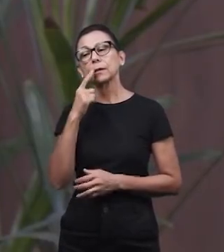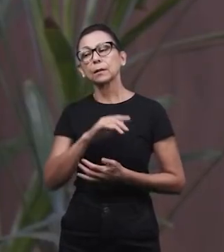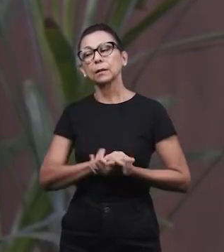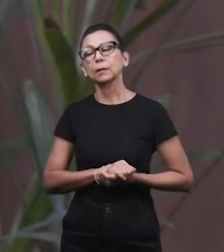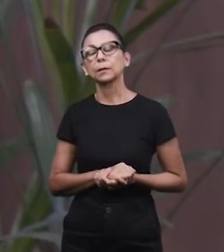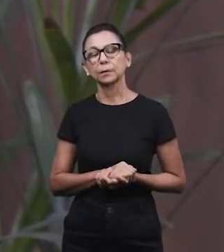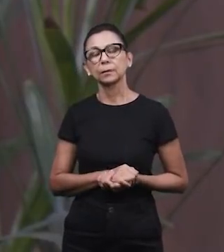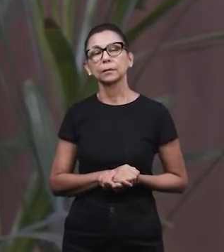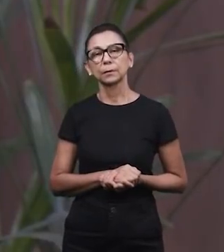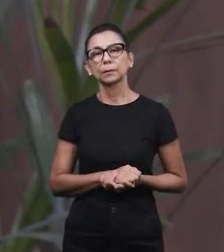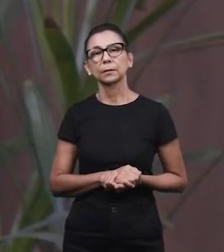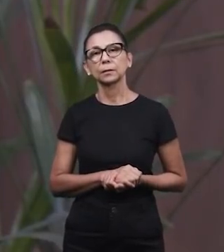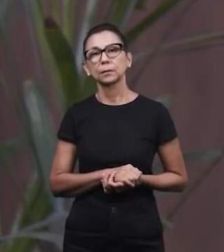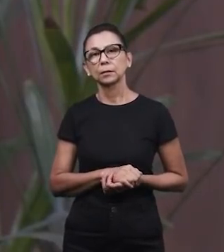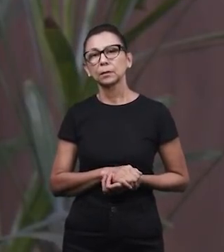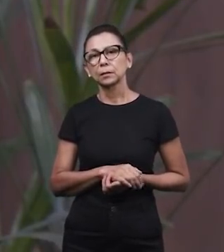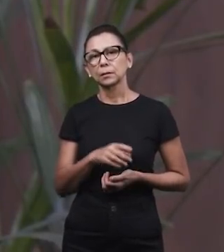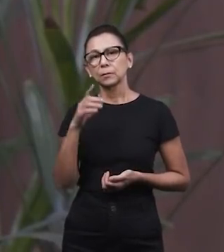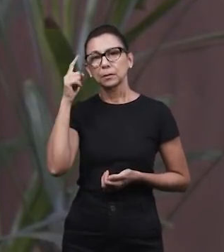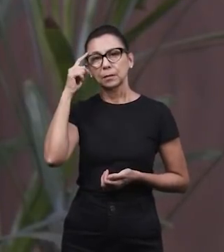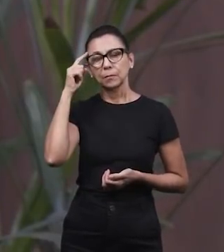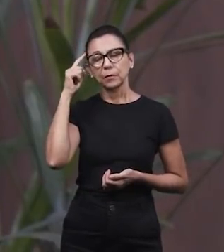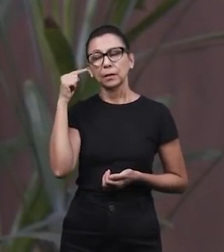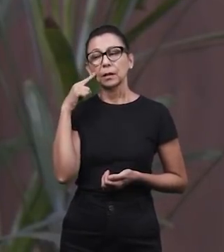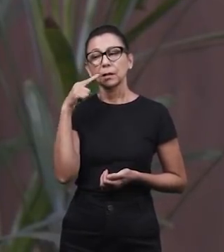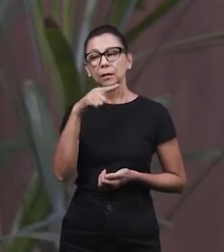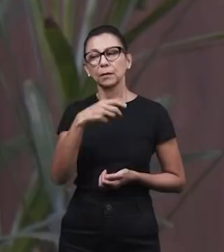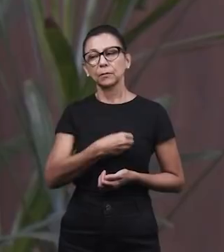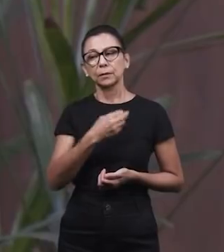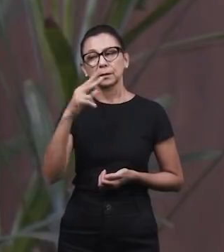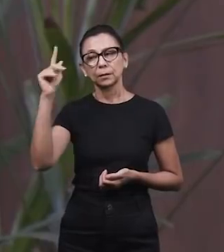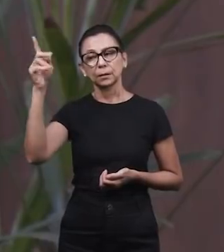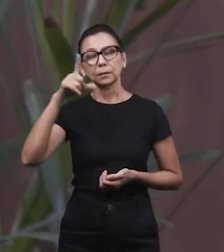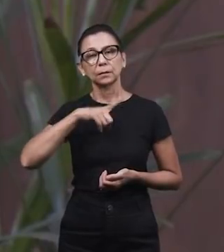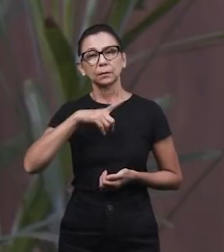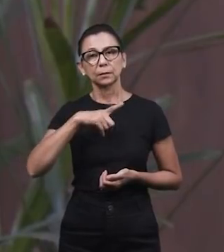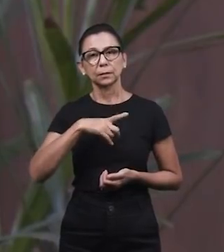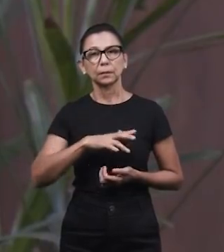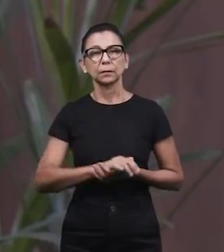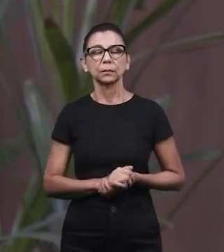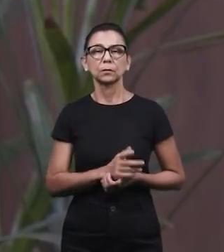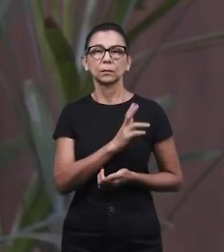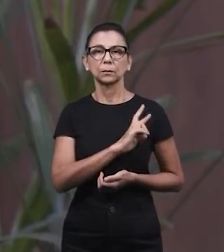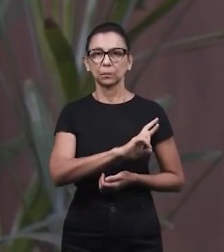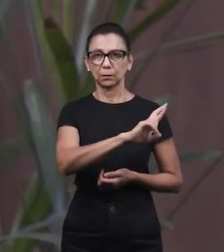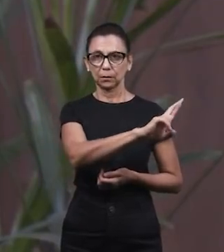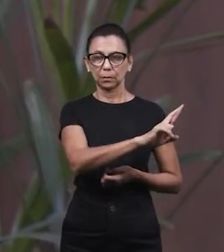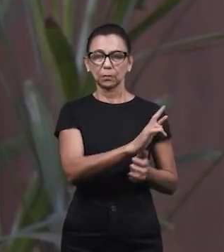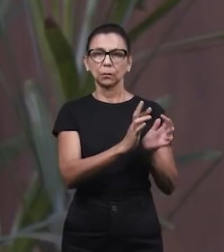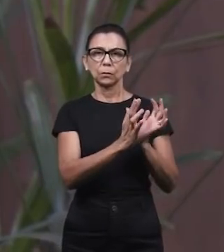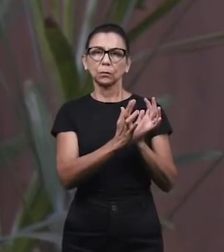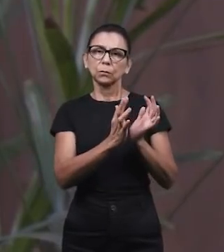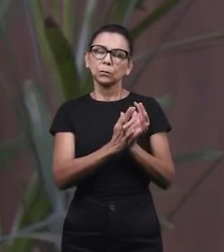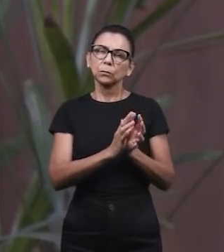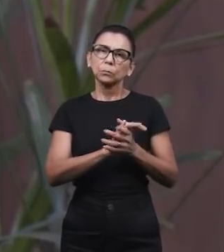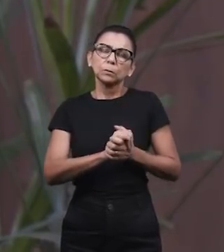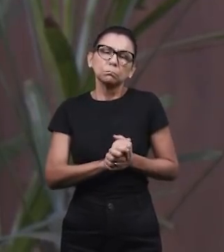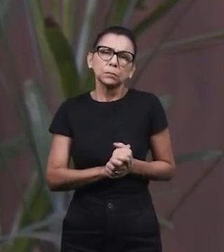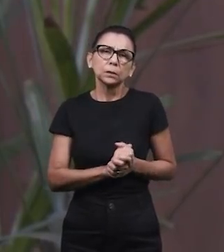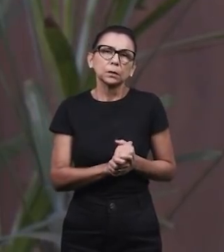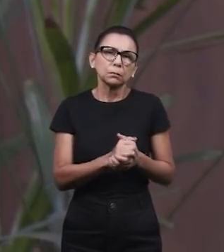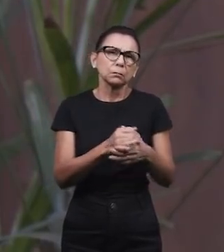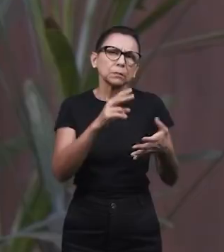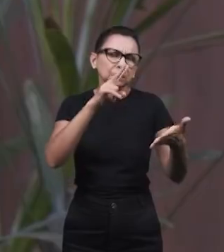vocês pensam ou cuidam, né, existir nelas a vida eterna. Então eles buscavam uma coisa nas Escrituras que eles